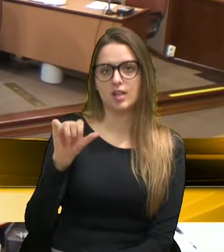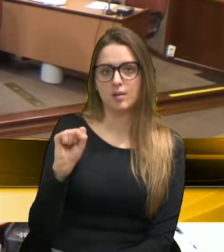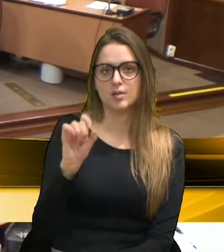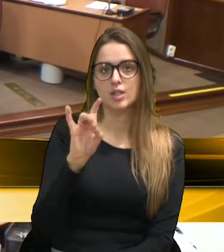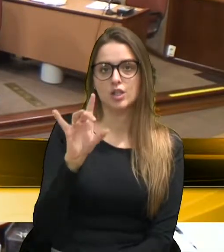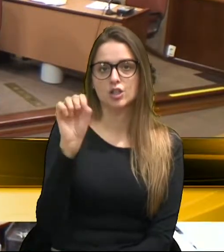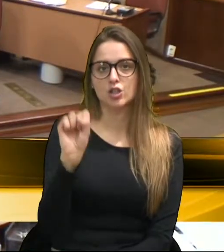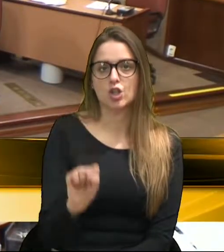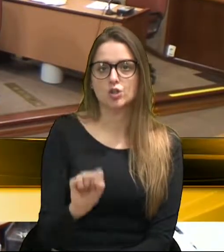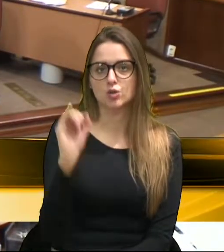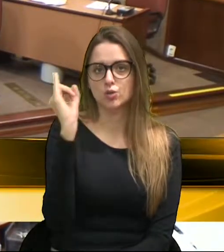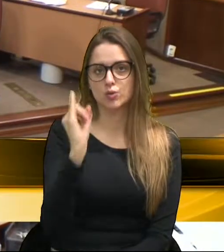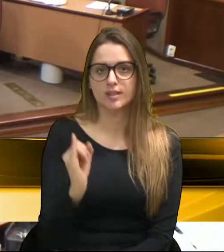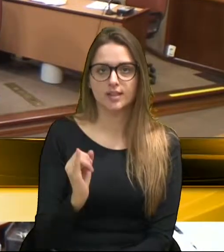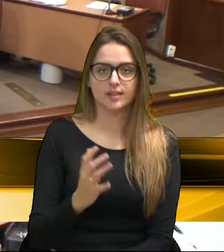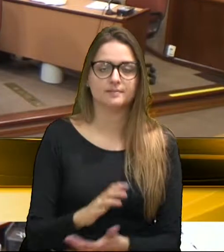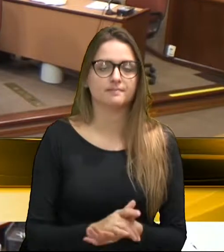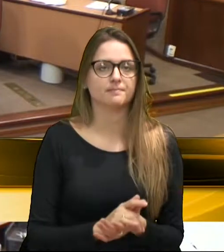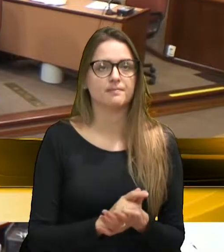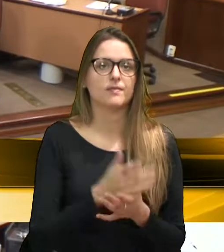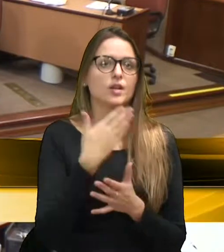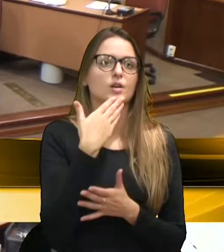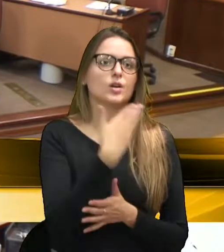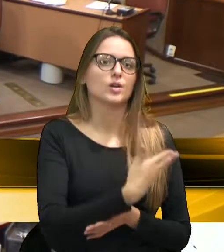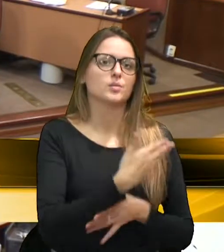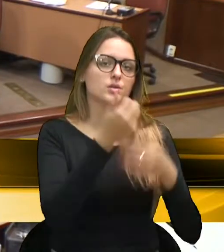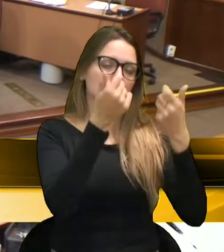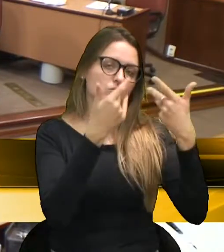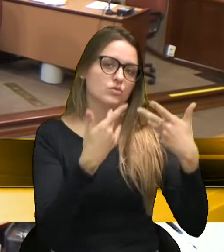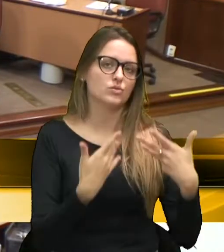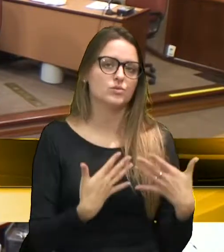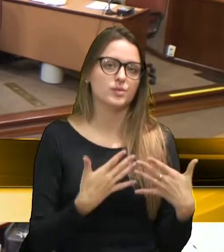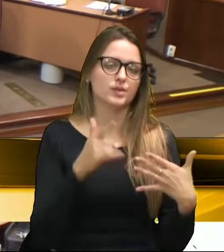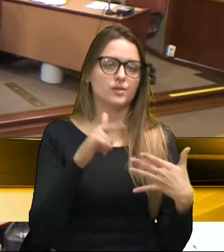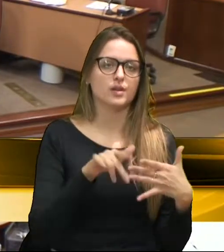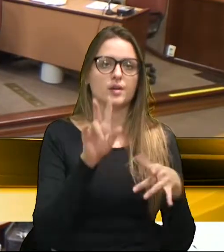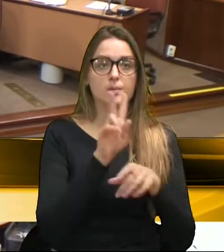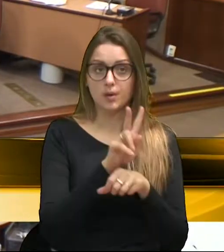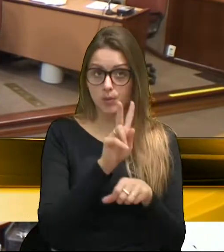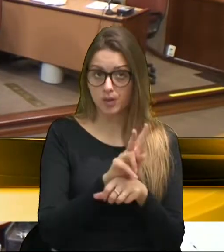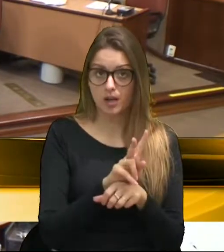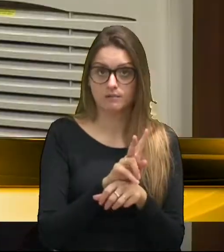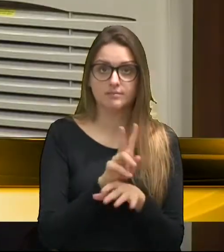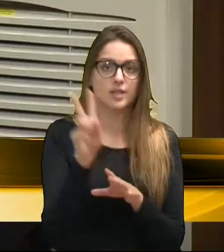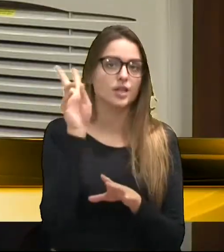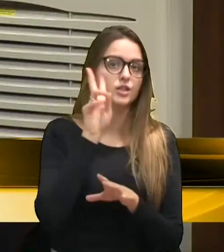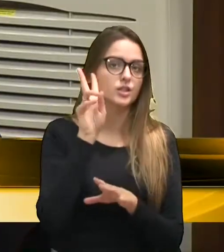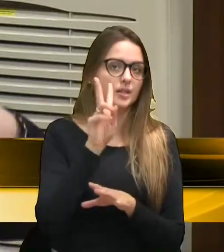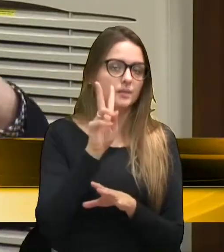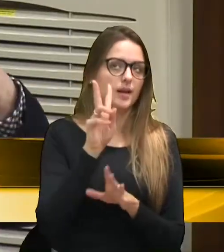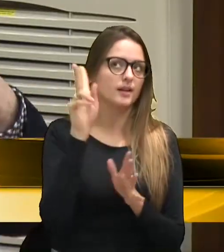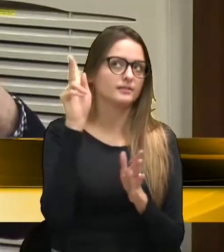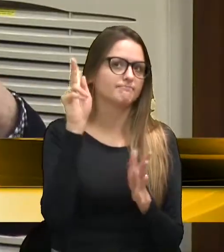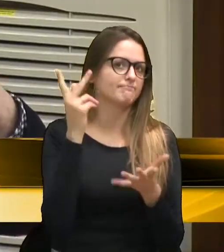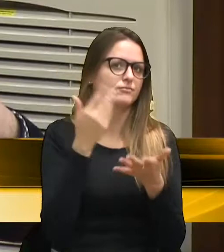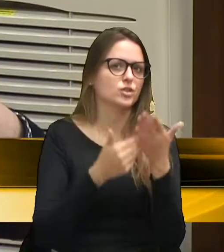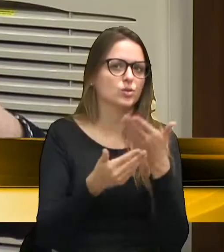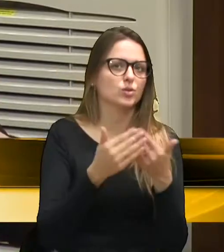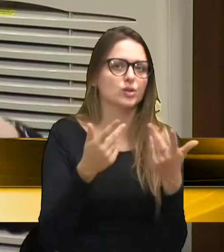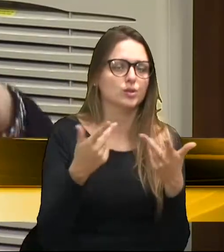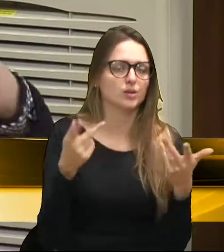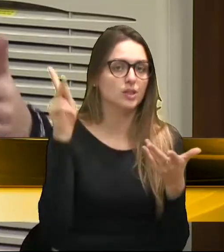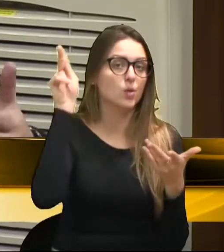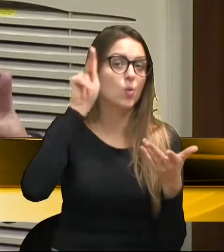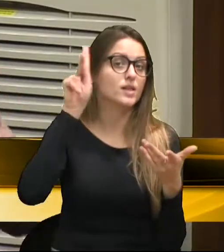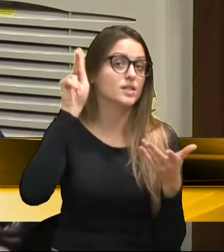da Itália. Então, a ideia desse pedido de informações é muito mais de preservação, de nós pensarmos o que pode acontecer com o nosso patrimônio